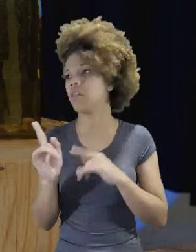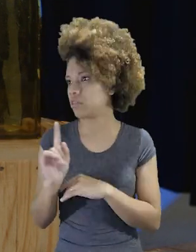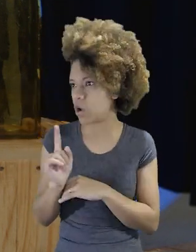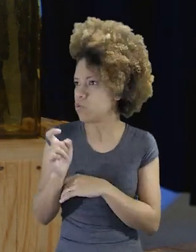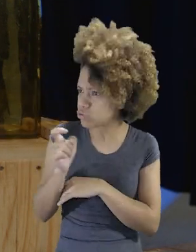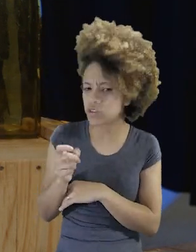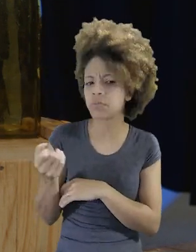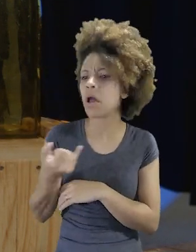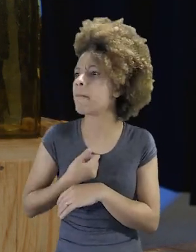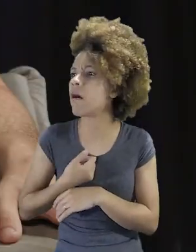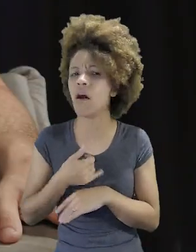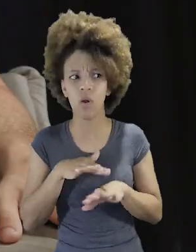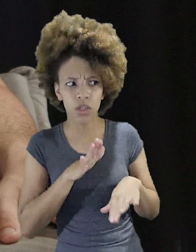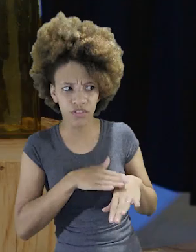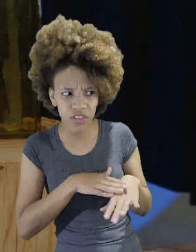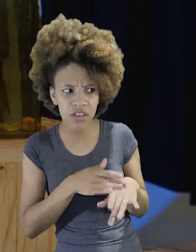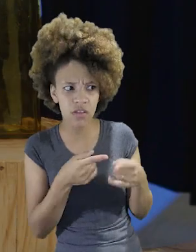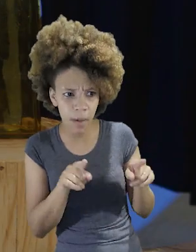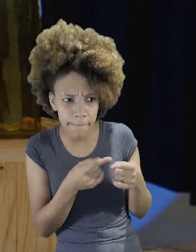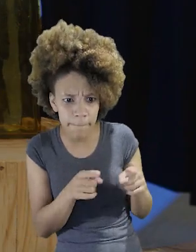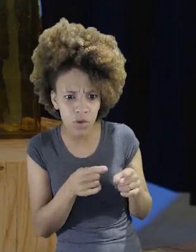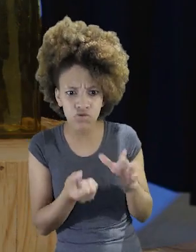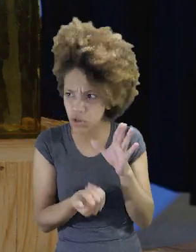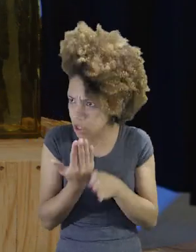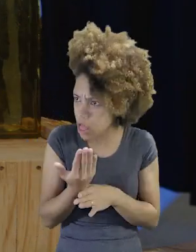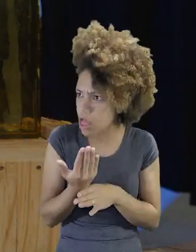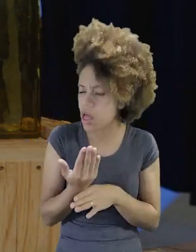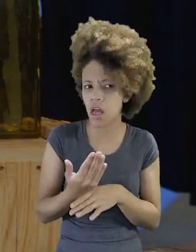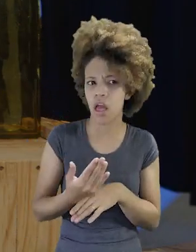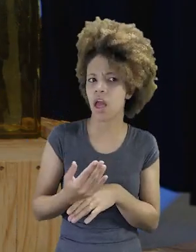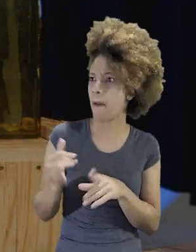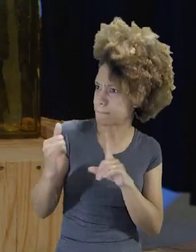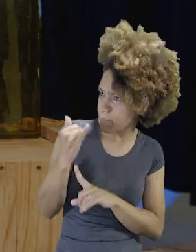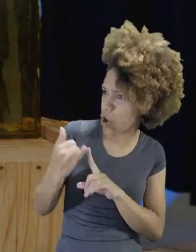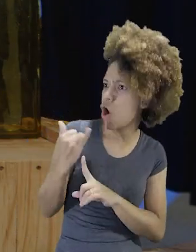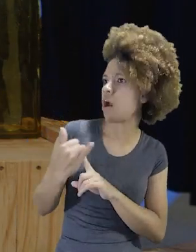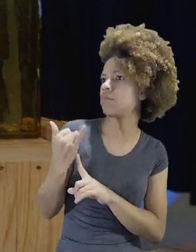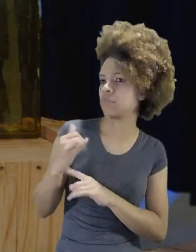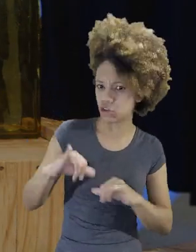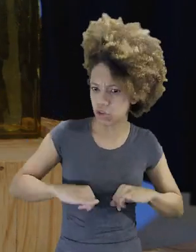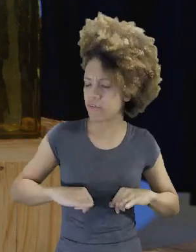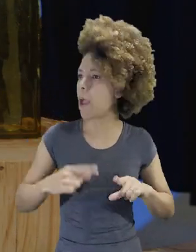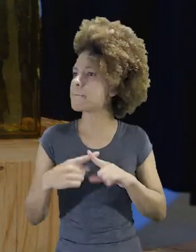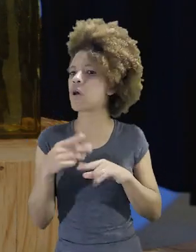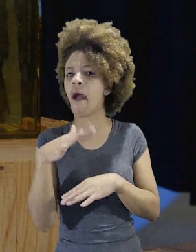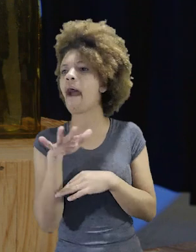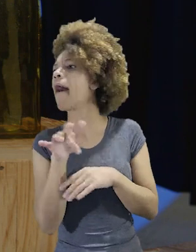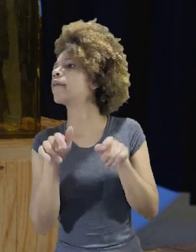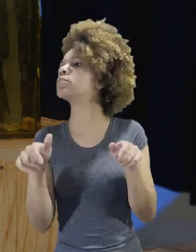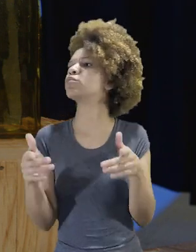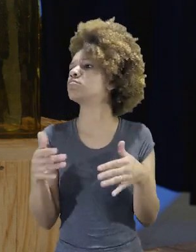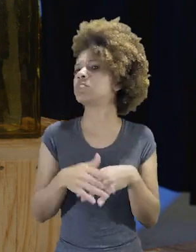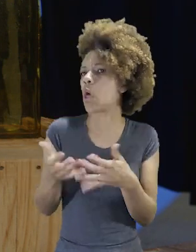tá ligado o x falou meu quando eu fiz quando eu fiz quando eu lancei meu negócio solo eu sofri Bully tá ligado É porque a galera